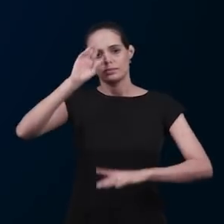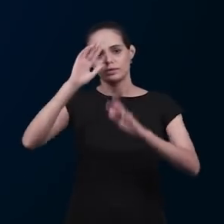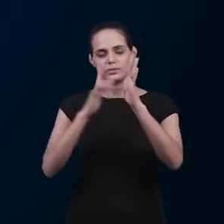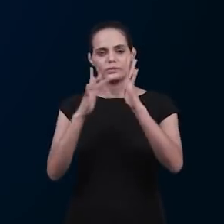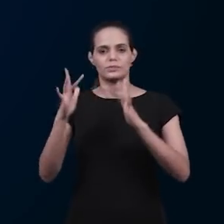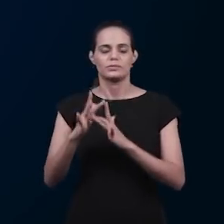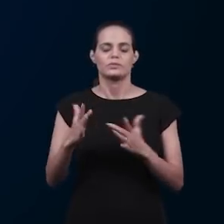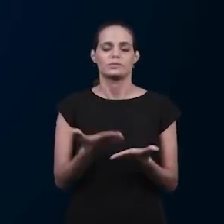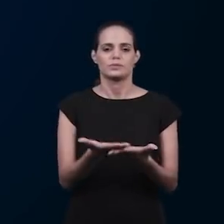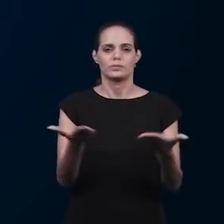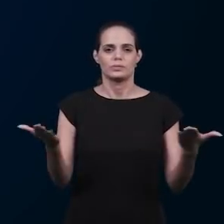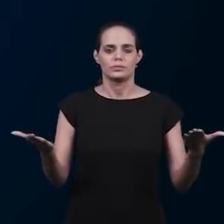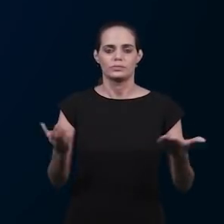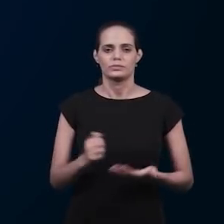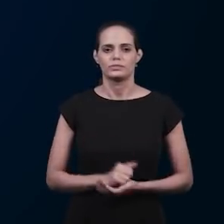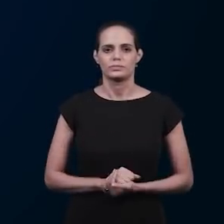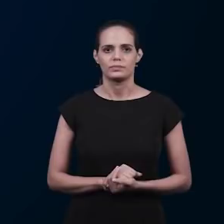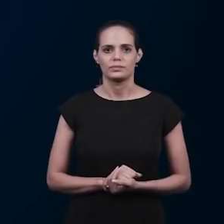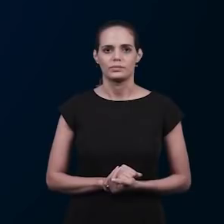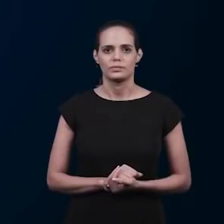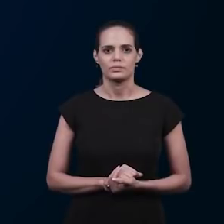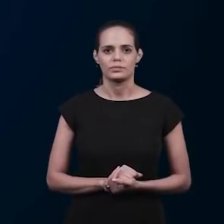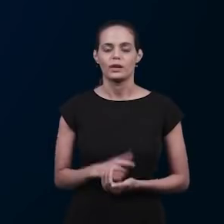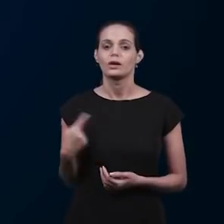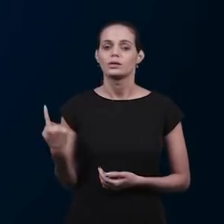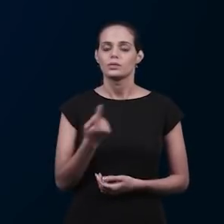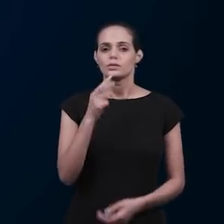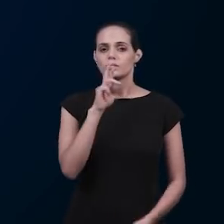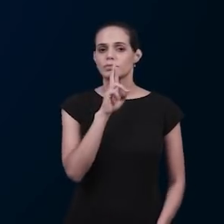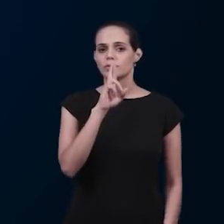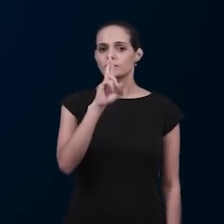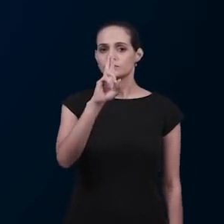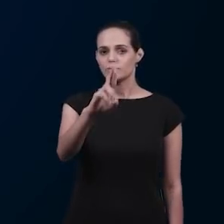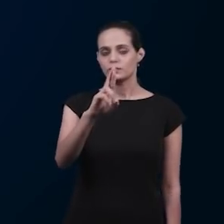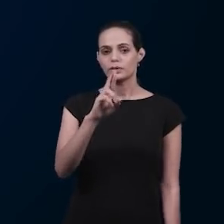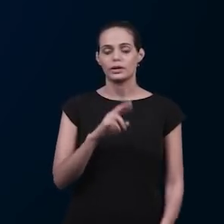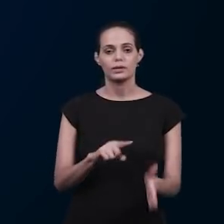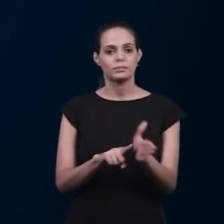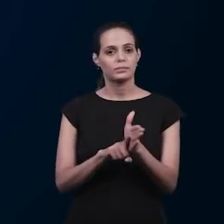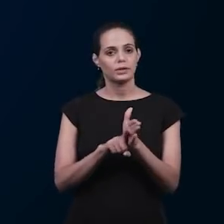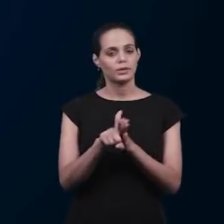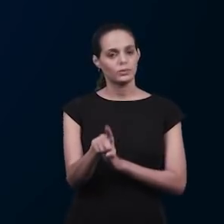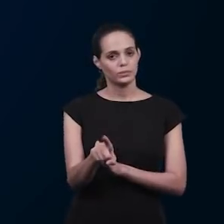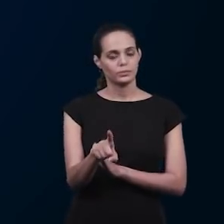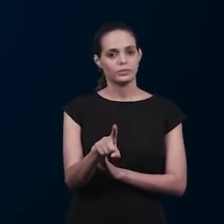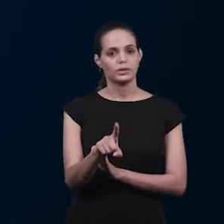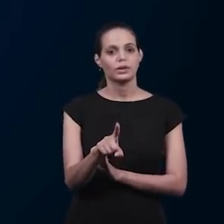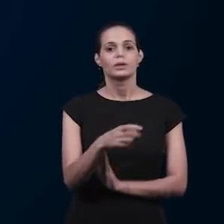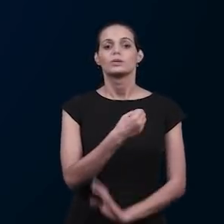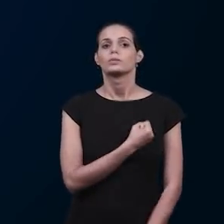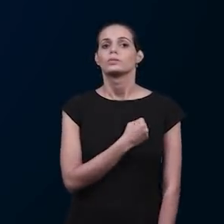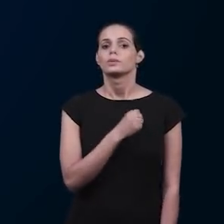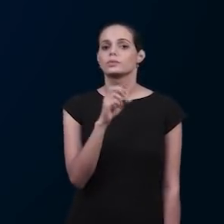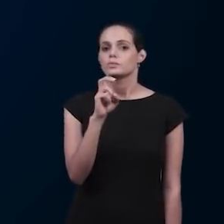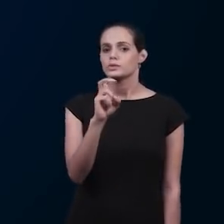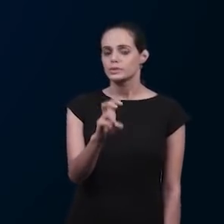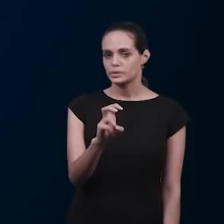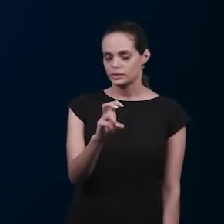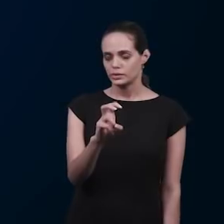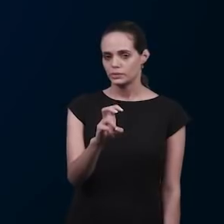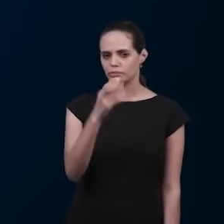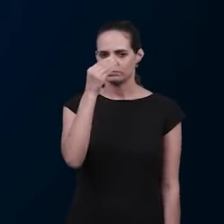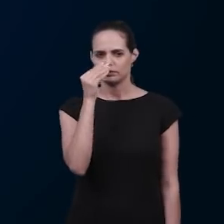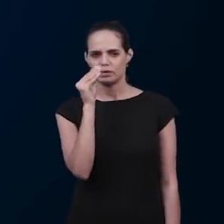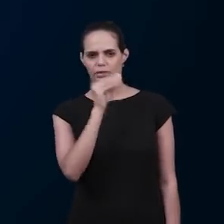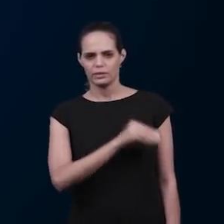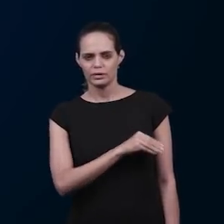irmãos com a paz do Senhor Jesus. Nós vamos agora responder a pergunta número 5,